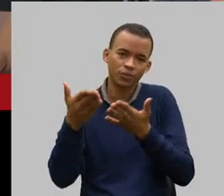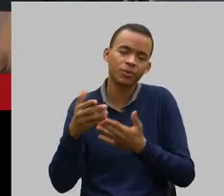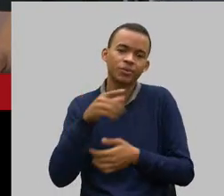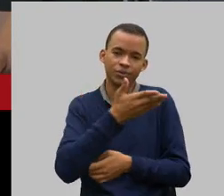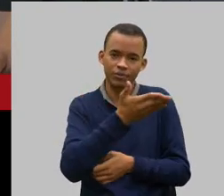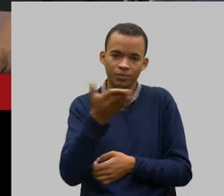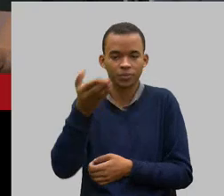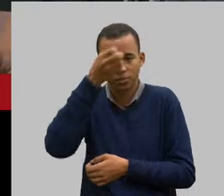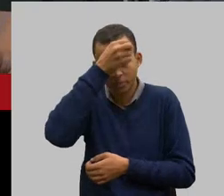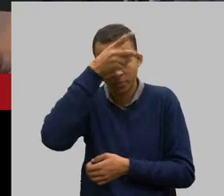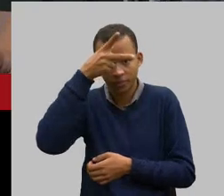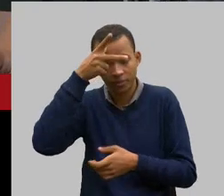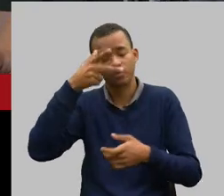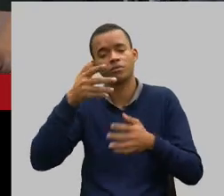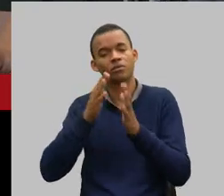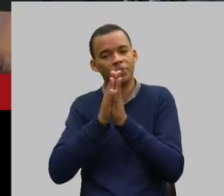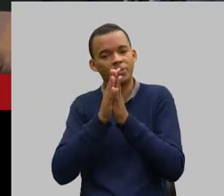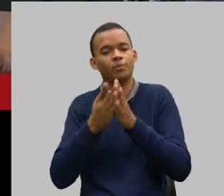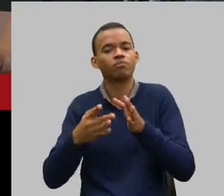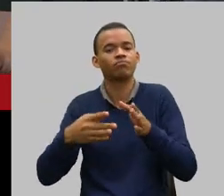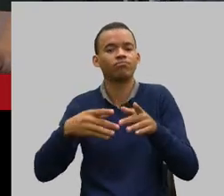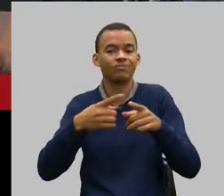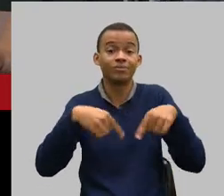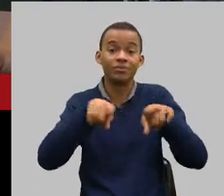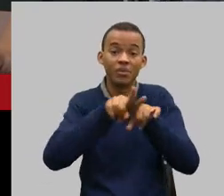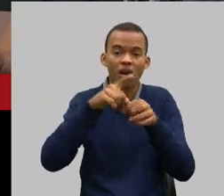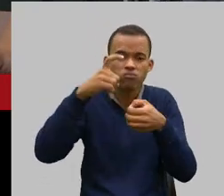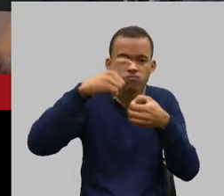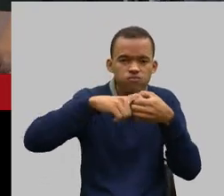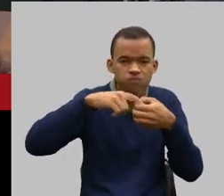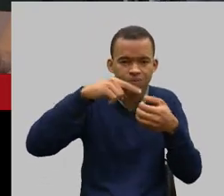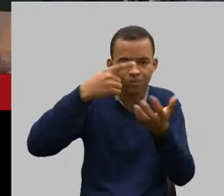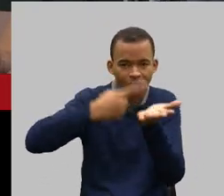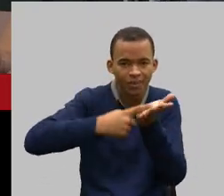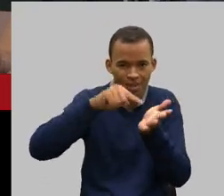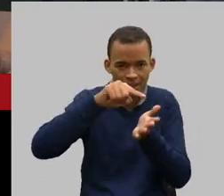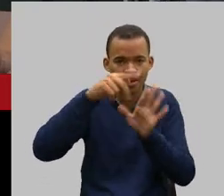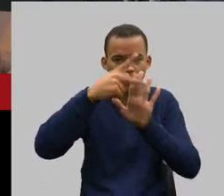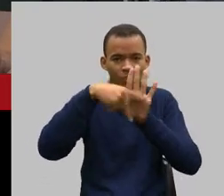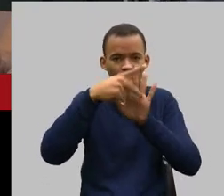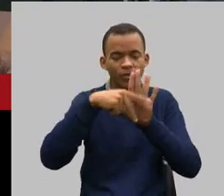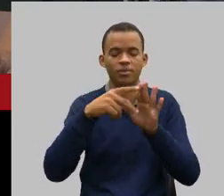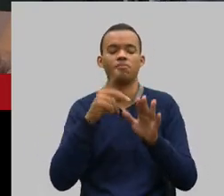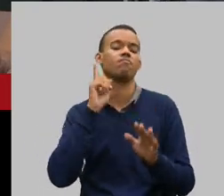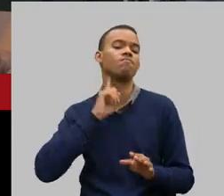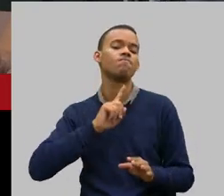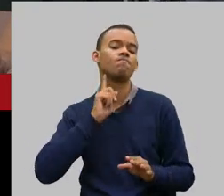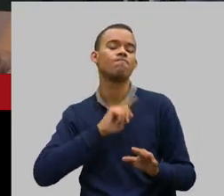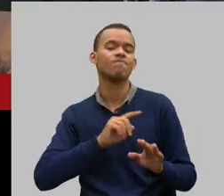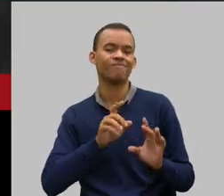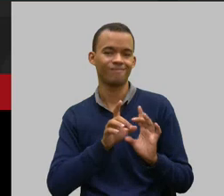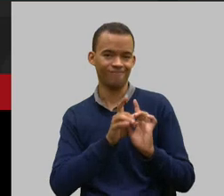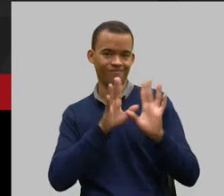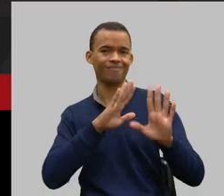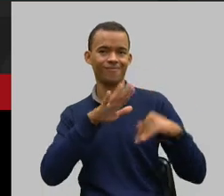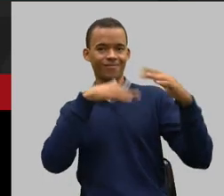ao Minas livre para crescer para que a gente possa ter cada vez mais